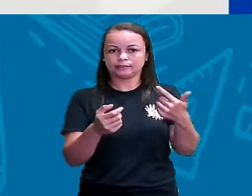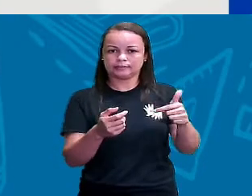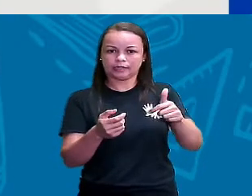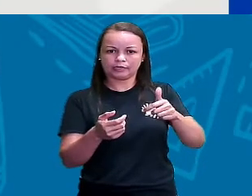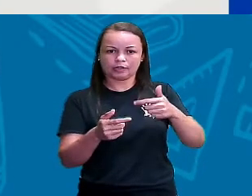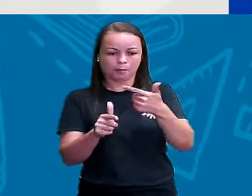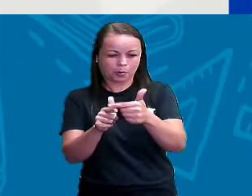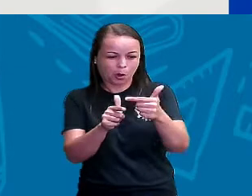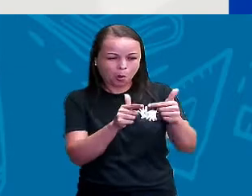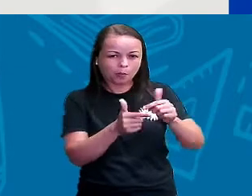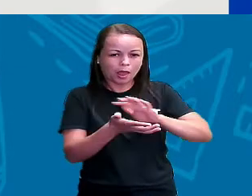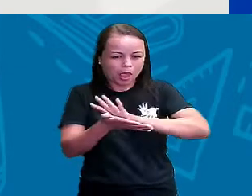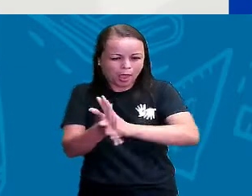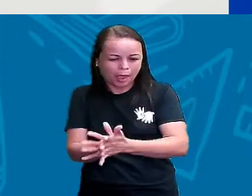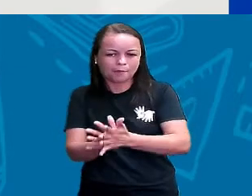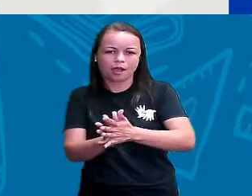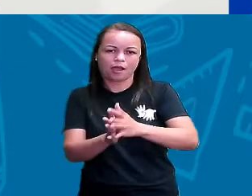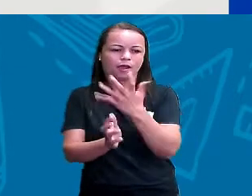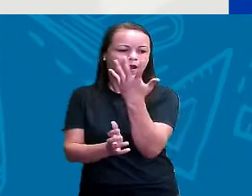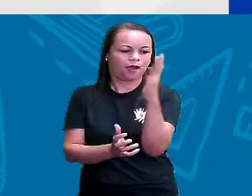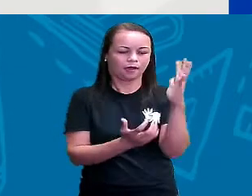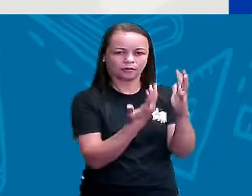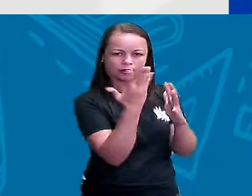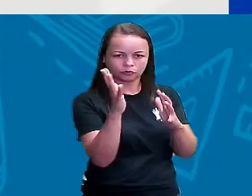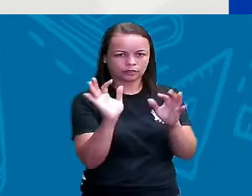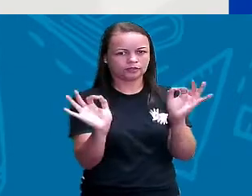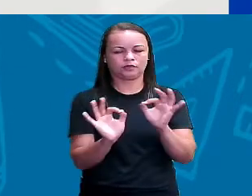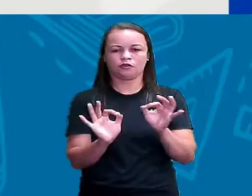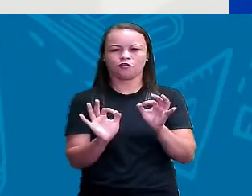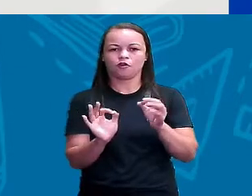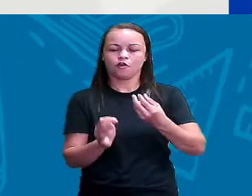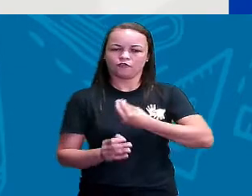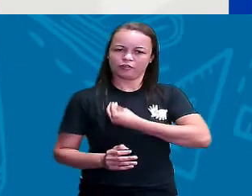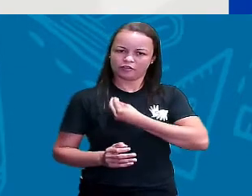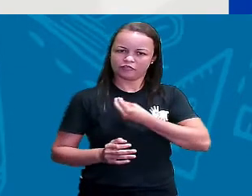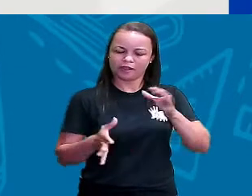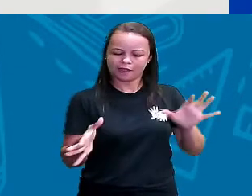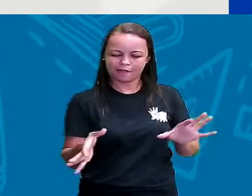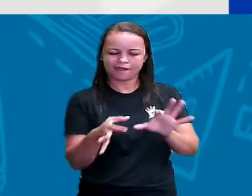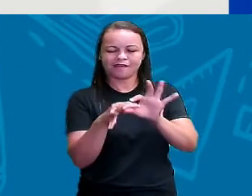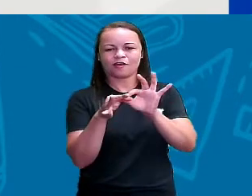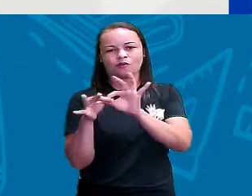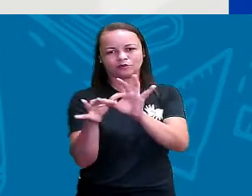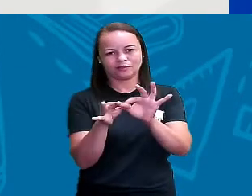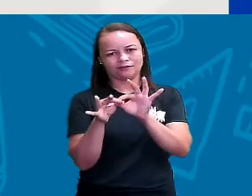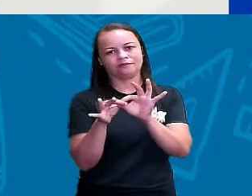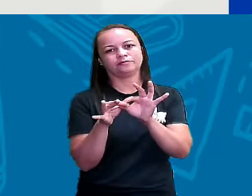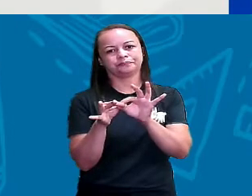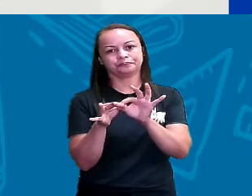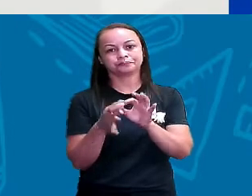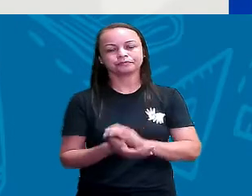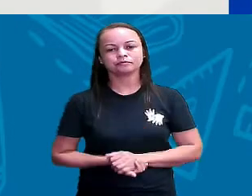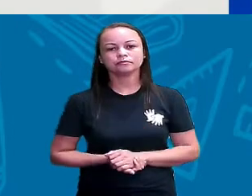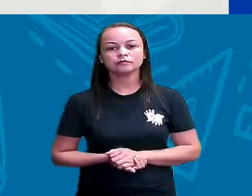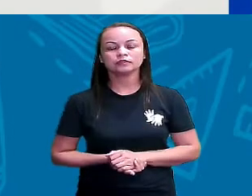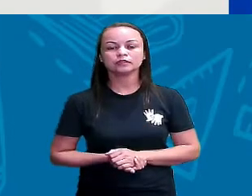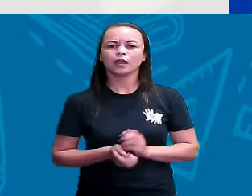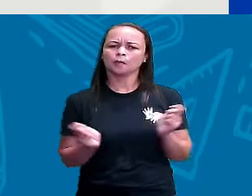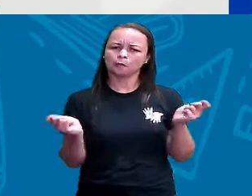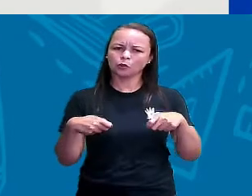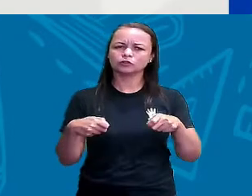natureza, tá certo? Vivendo em harmonia, como eu tinha dito para vocês no início da nossa aula. É possível